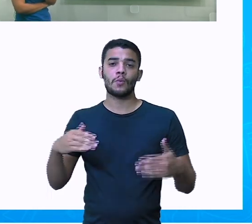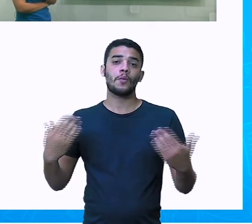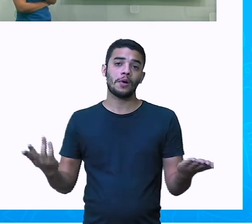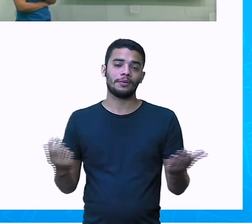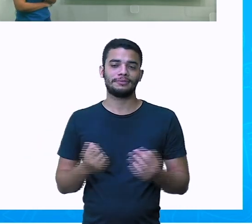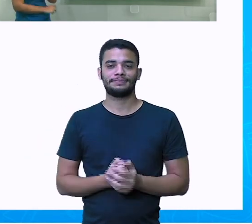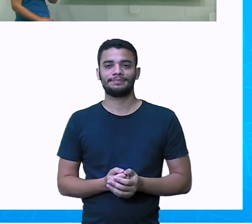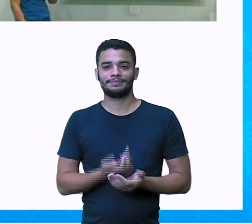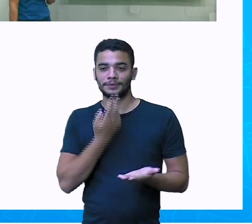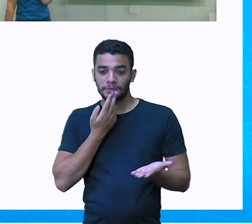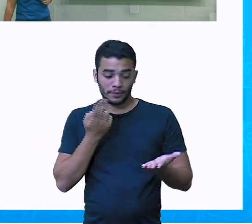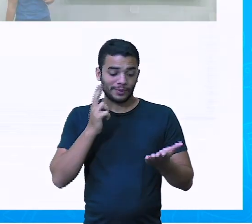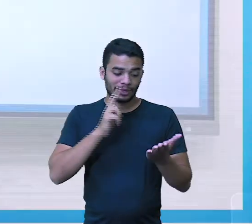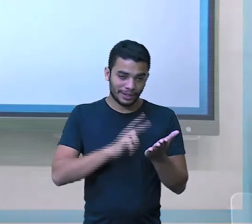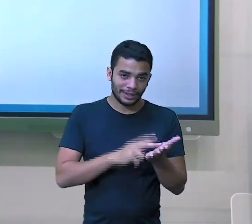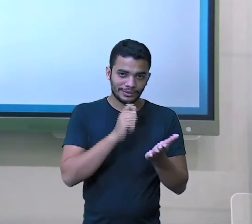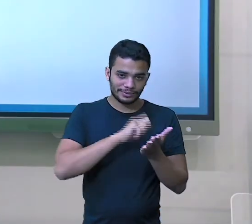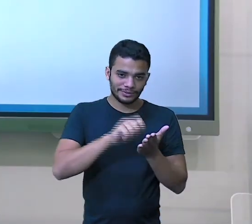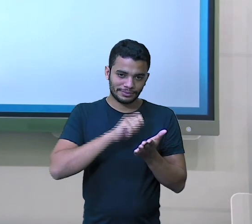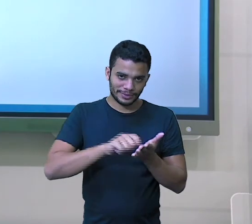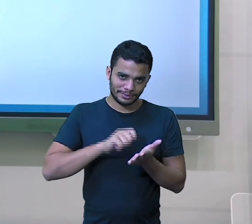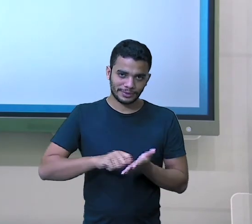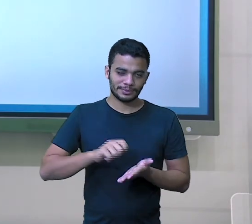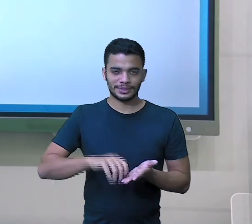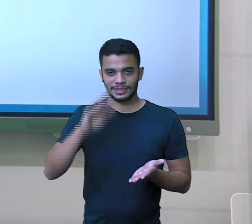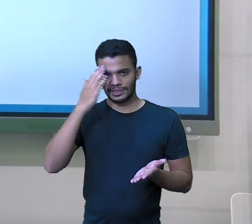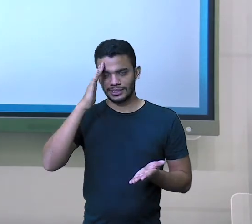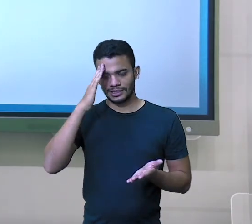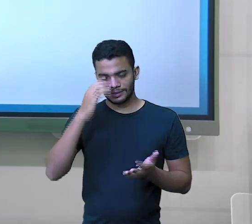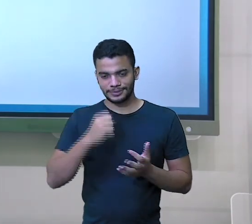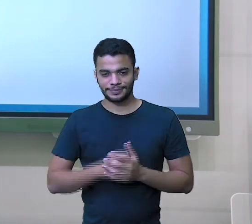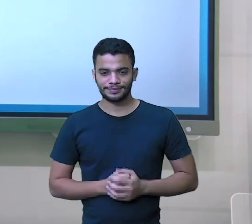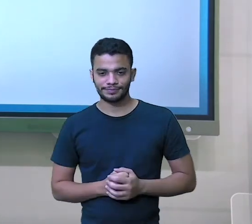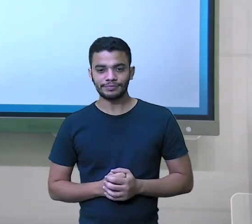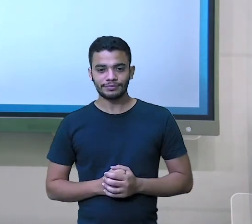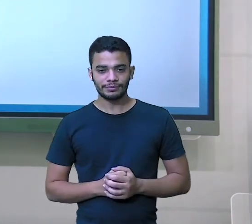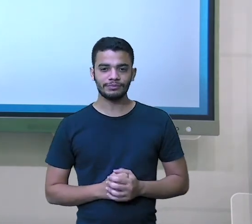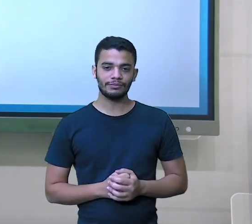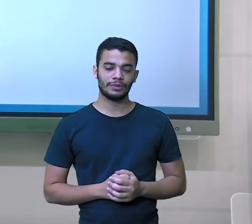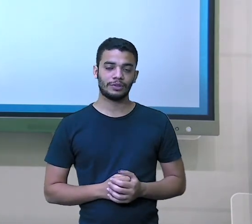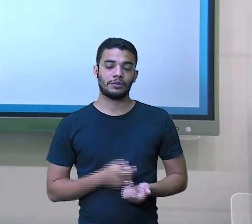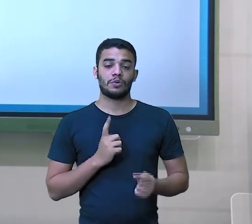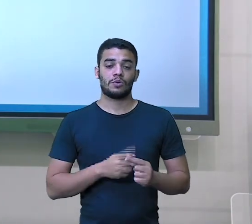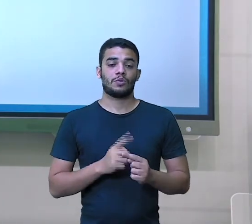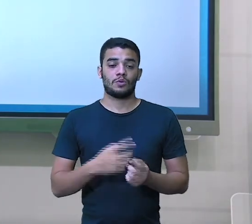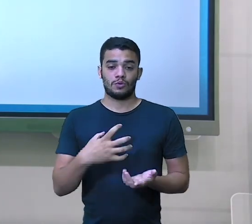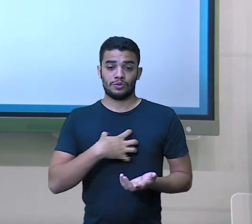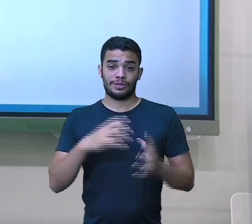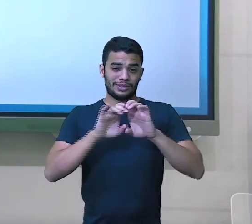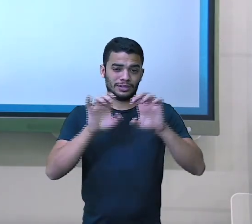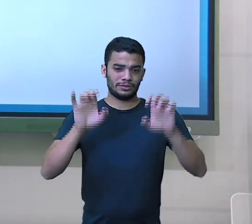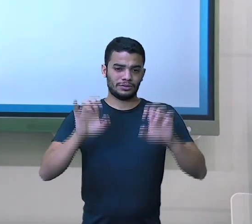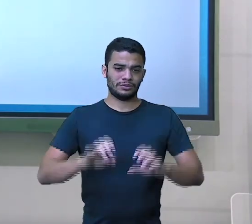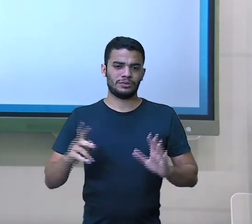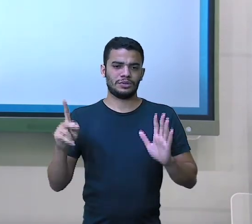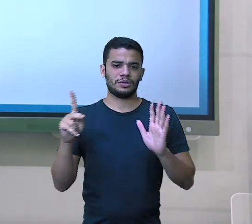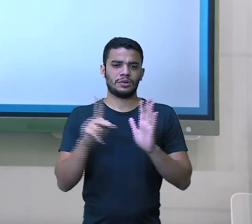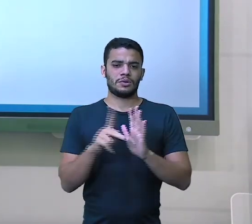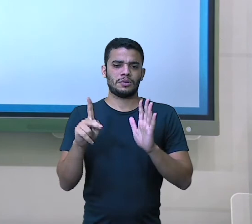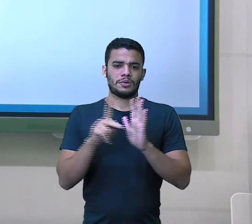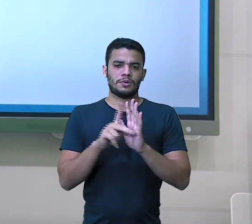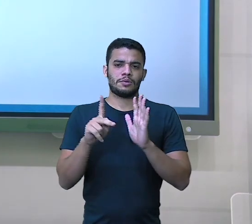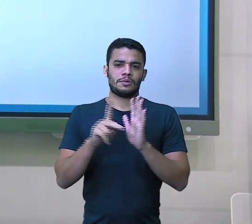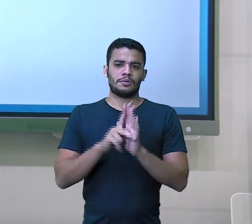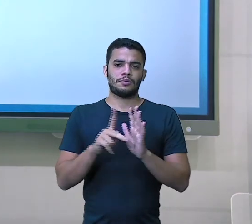Ele está escrevendo uma carta, não é mesmo? Sim, ele escreve uma carta. Notem que por mais breve